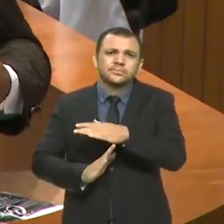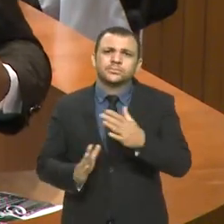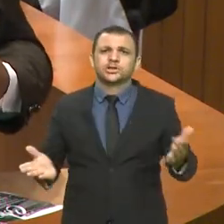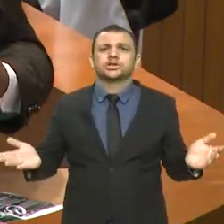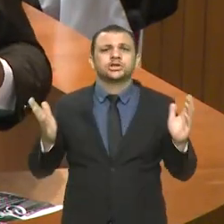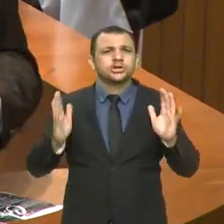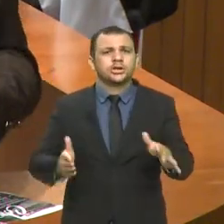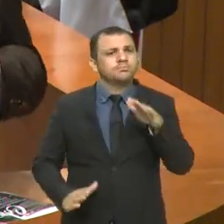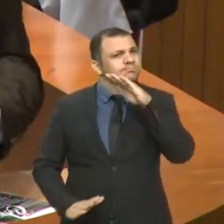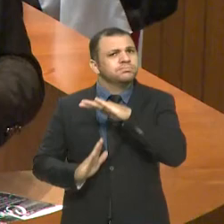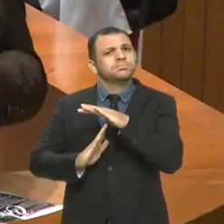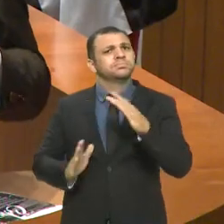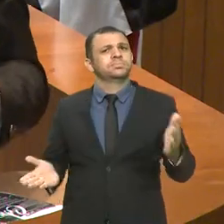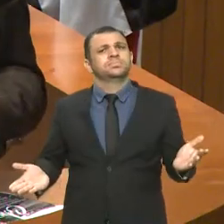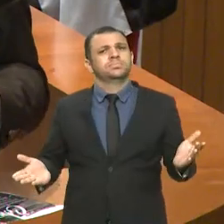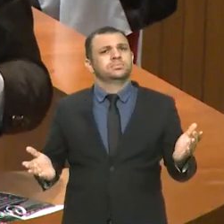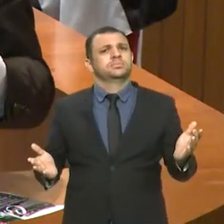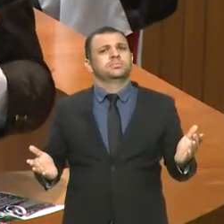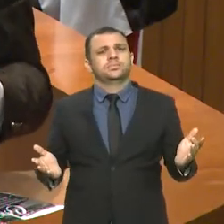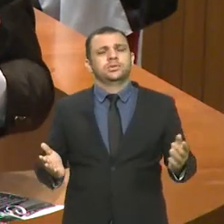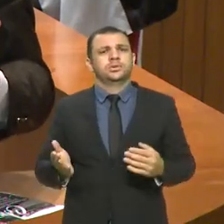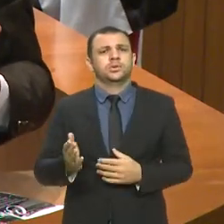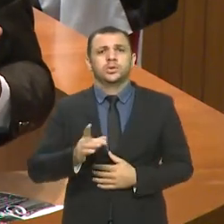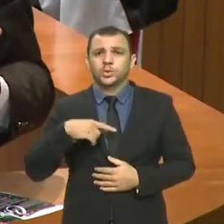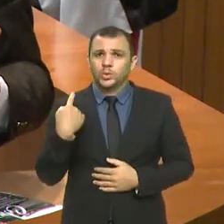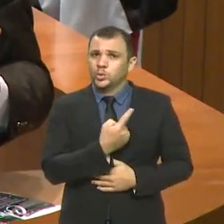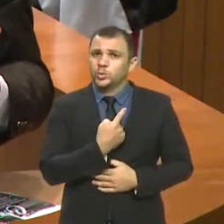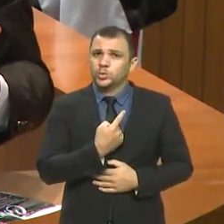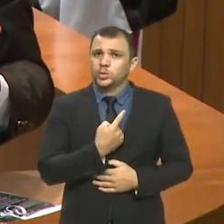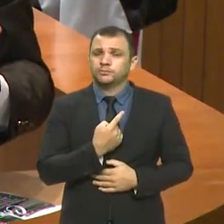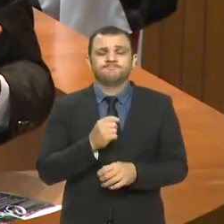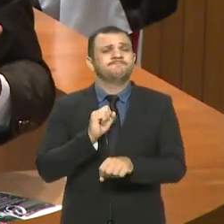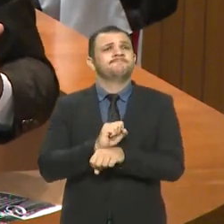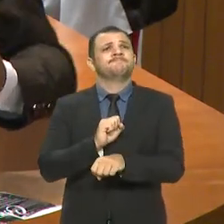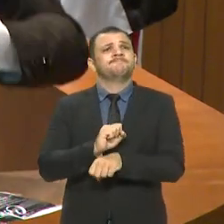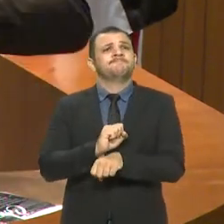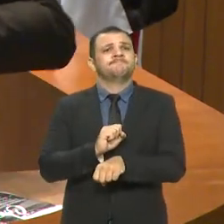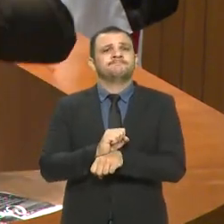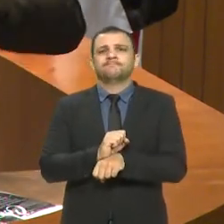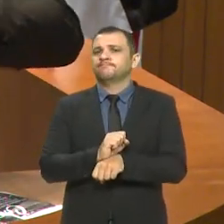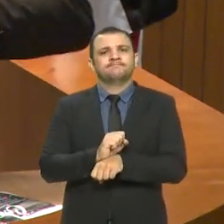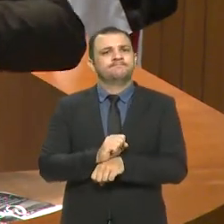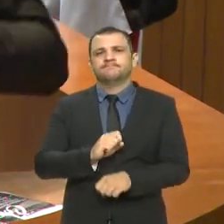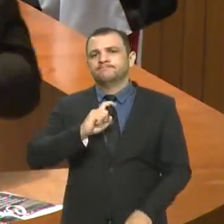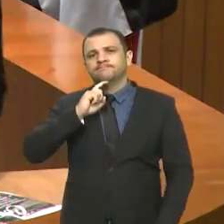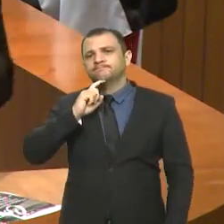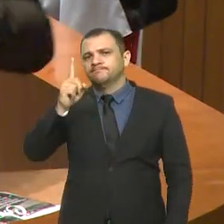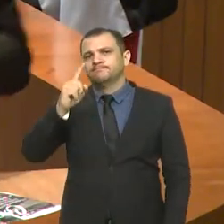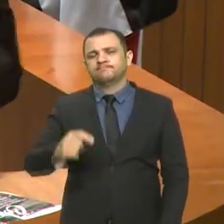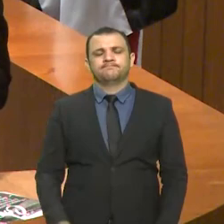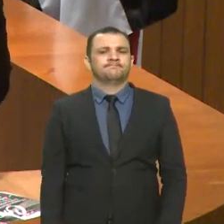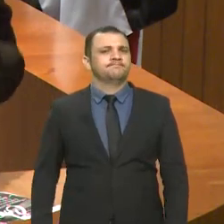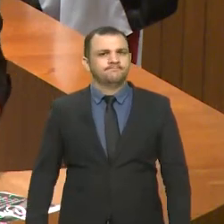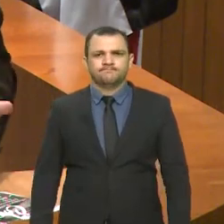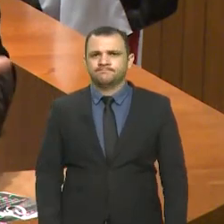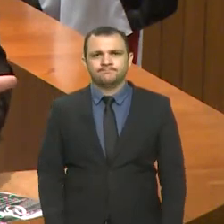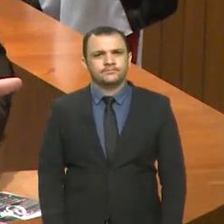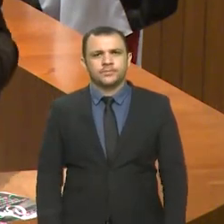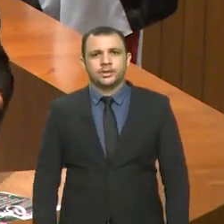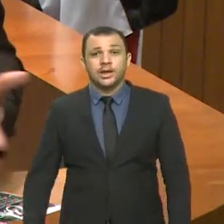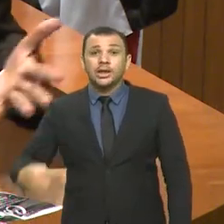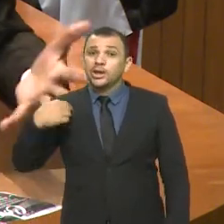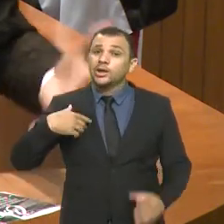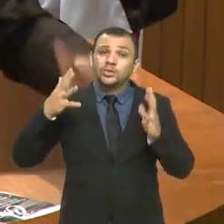limite! Não tem mais como esperar. Eu já fiquei várias vezes. Eu já dormi à